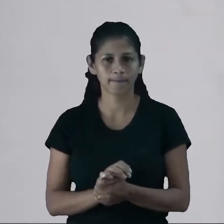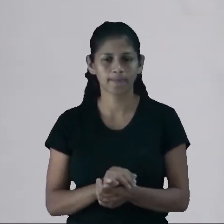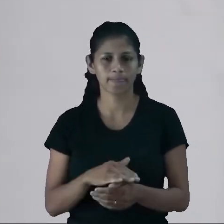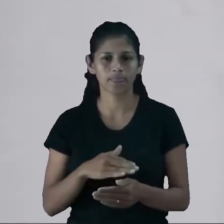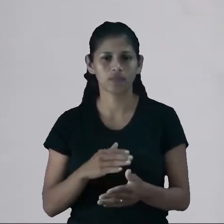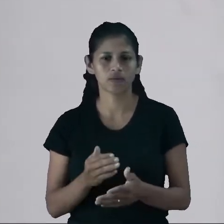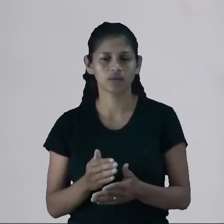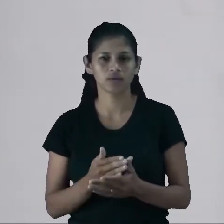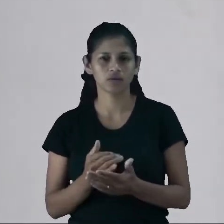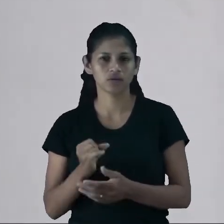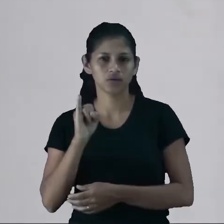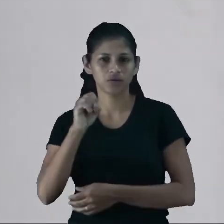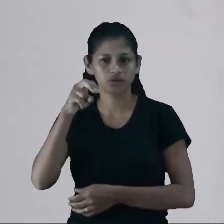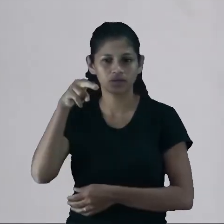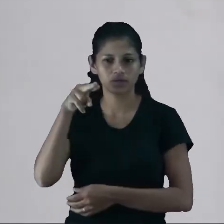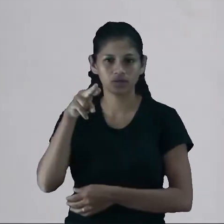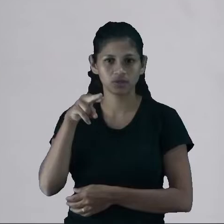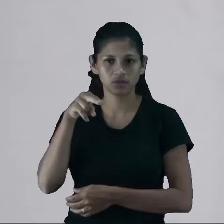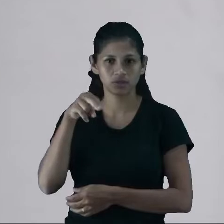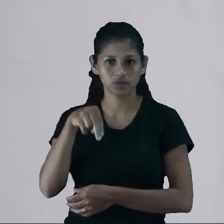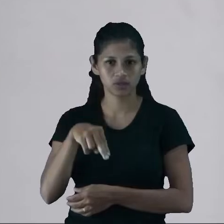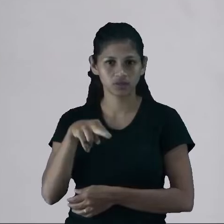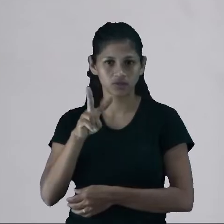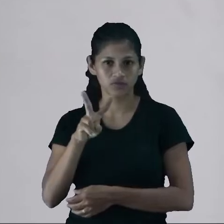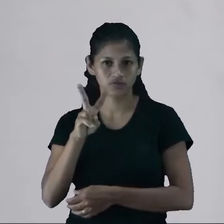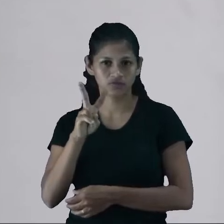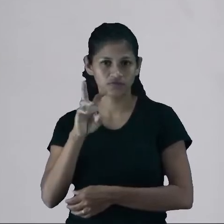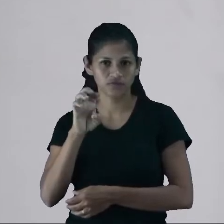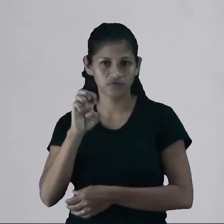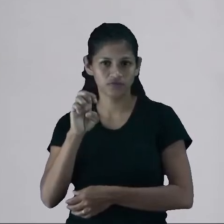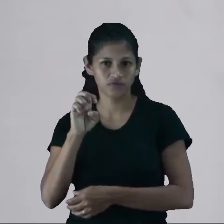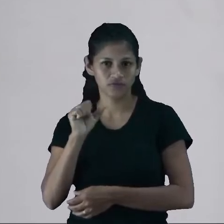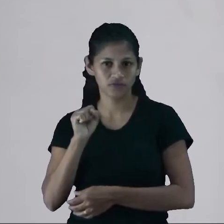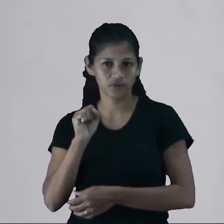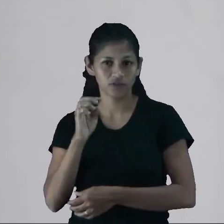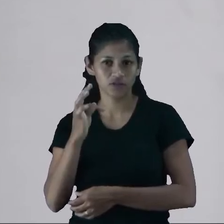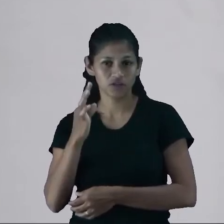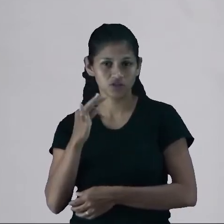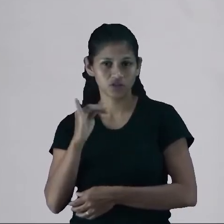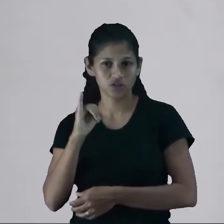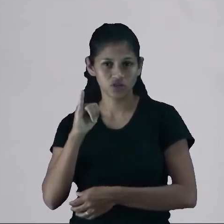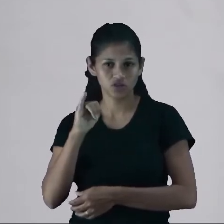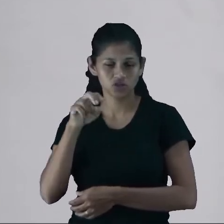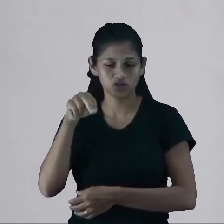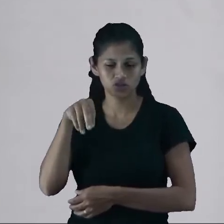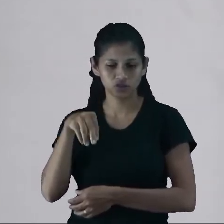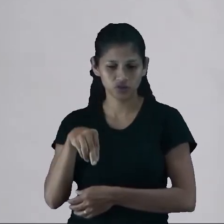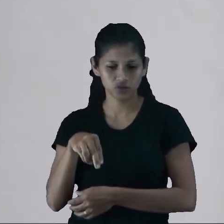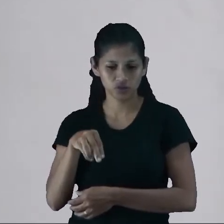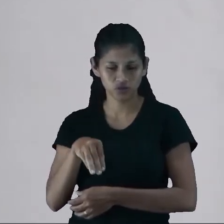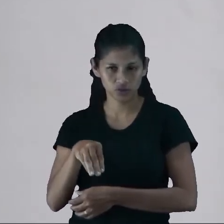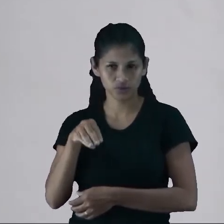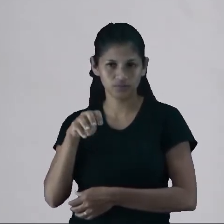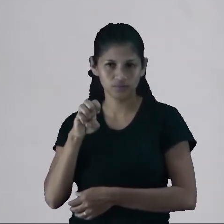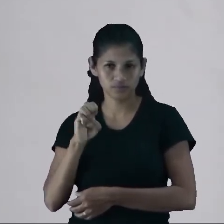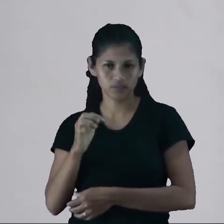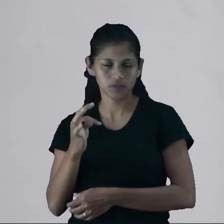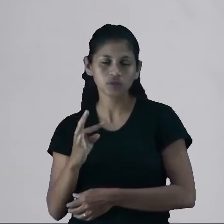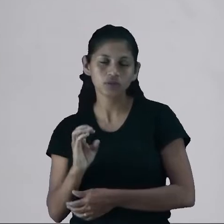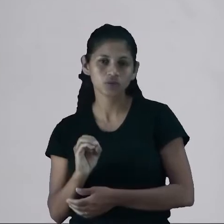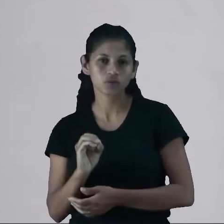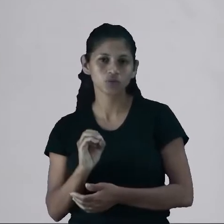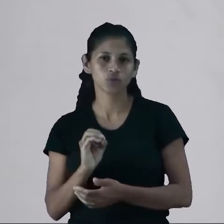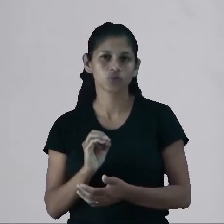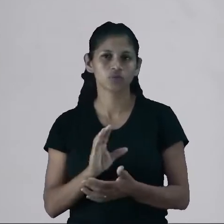indústria automobilística, para a criação de carros e de ônibus, e também na questão de pavimentação, questão de aberturas de ruas, para